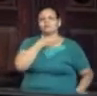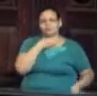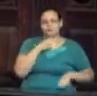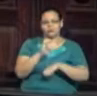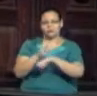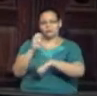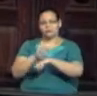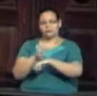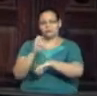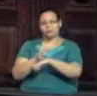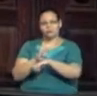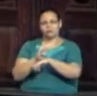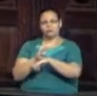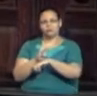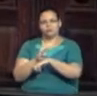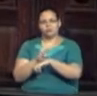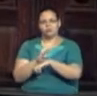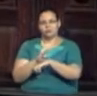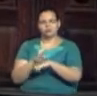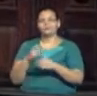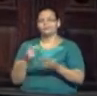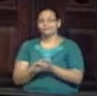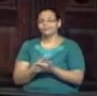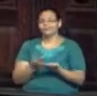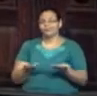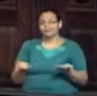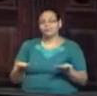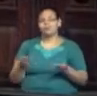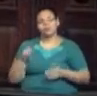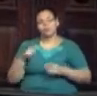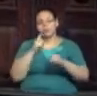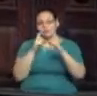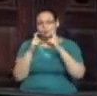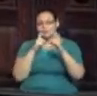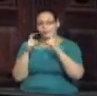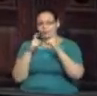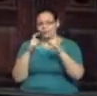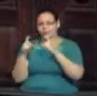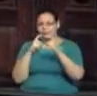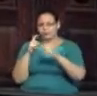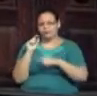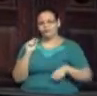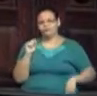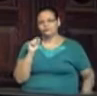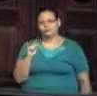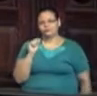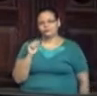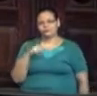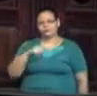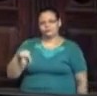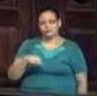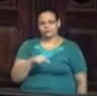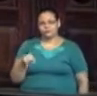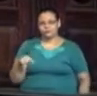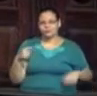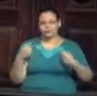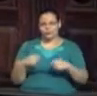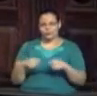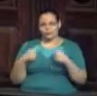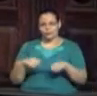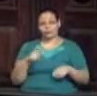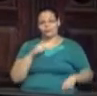provocando esta intervenção. Esse é o debate que nós temos que ter